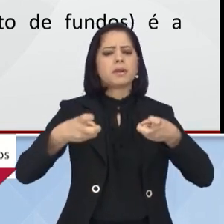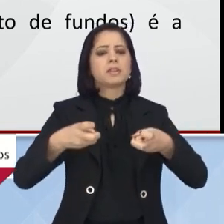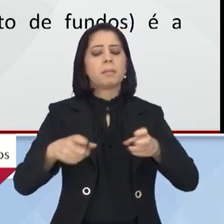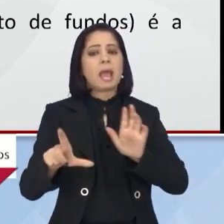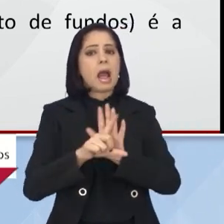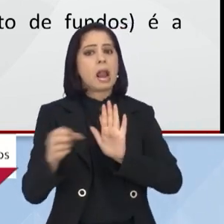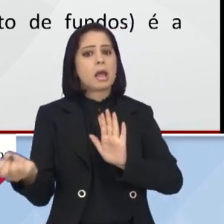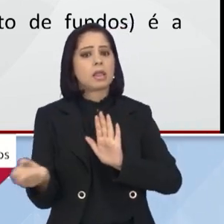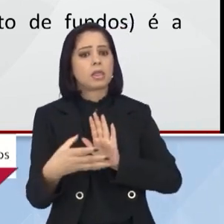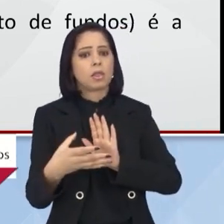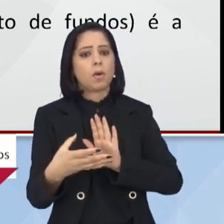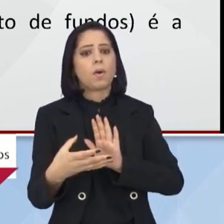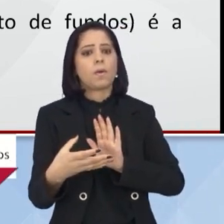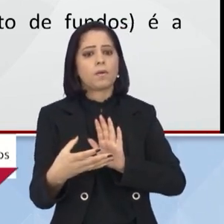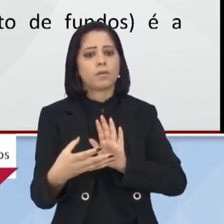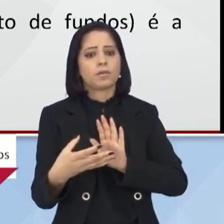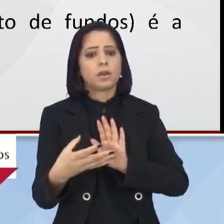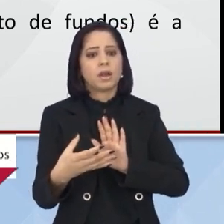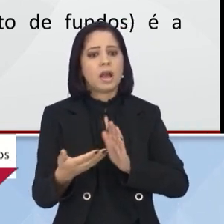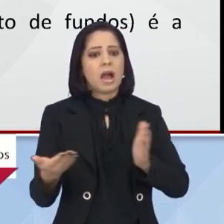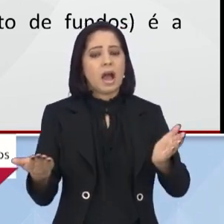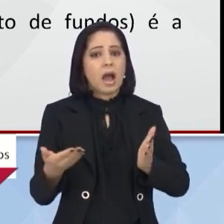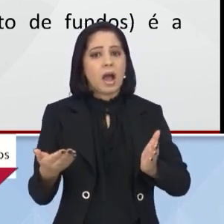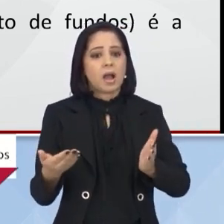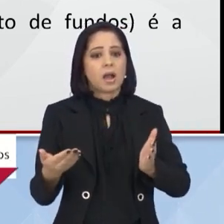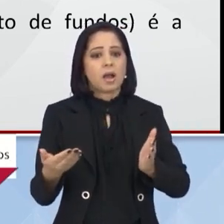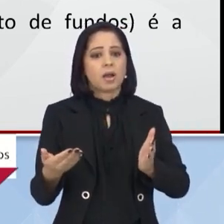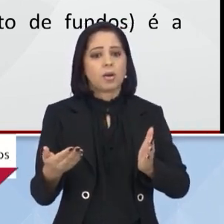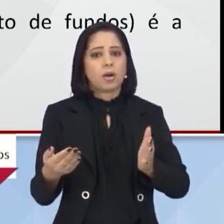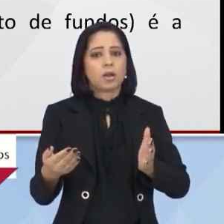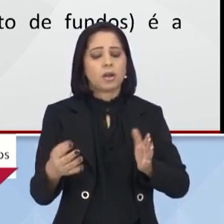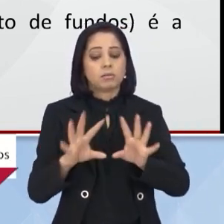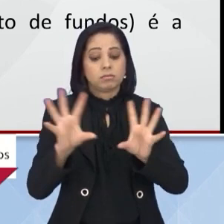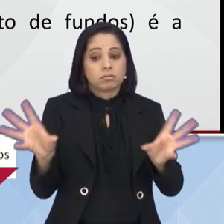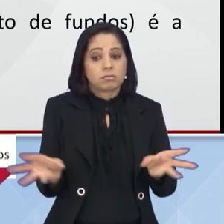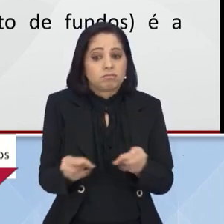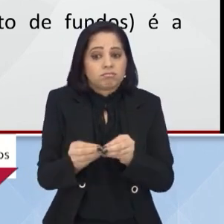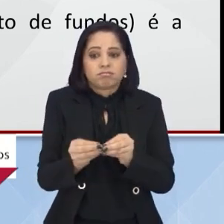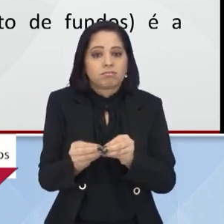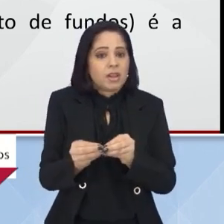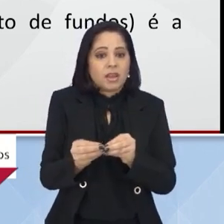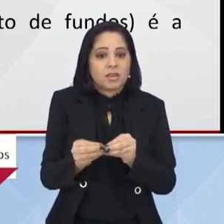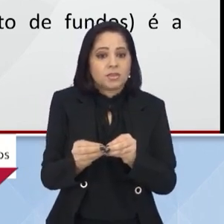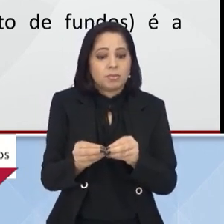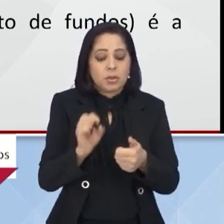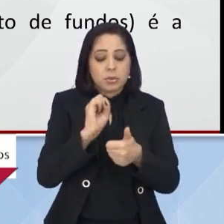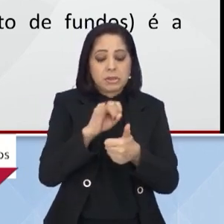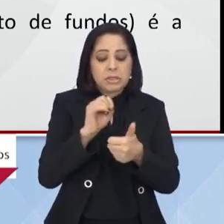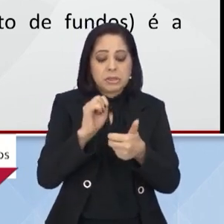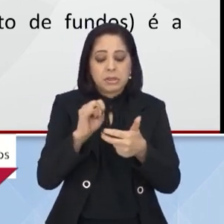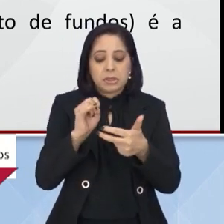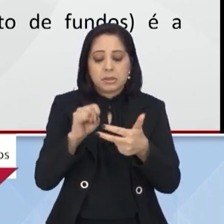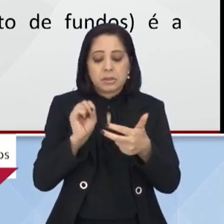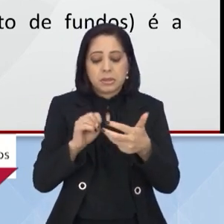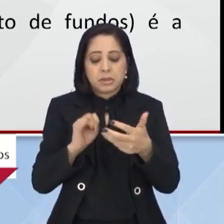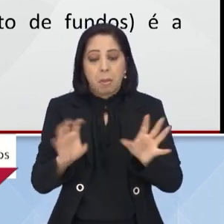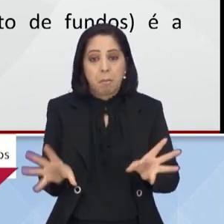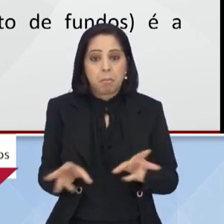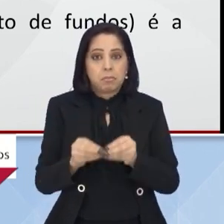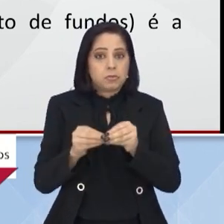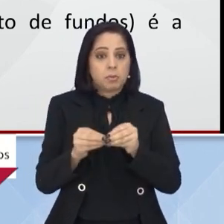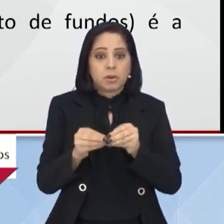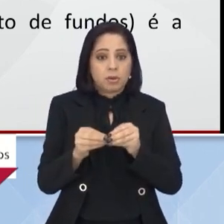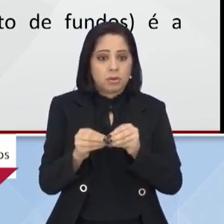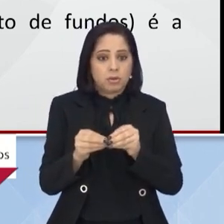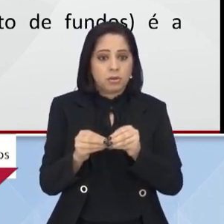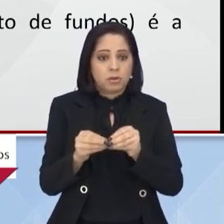de licitações ela restringiu ela diminuiu as possibilidades as hipóteses de dispensa de licitação né então a gente